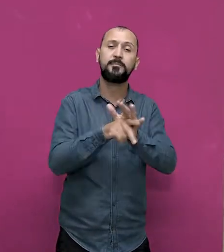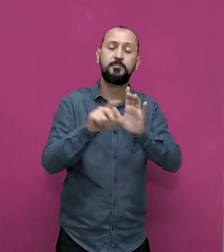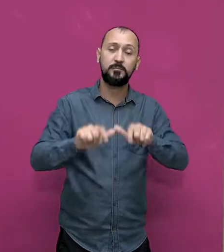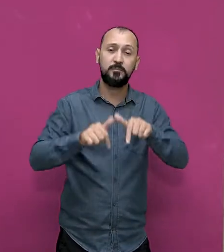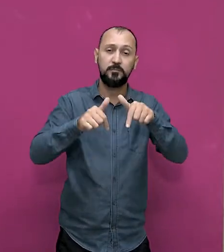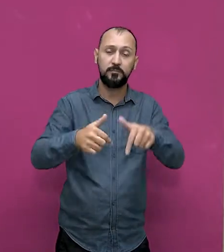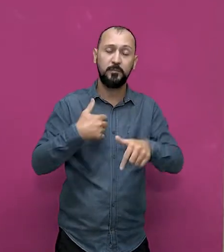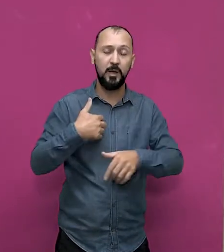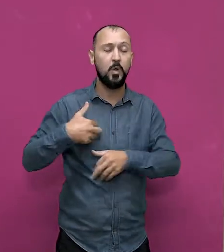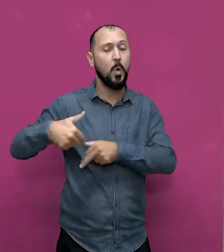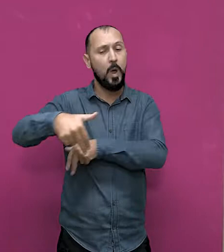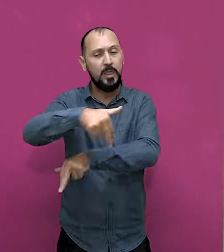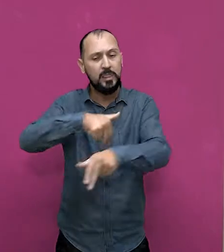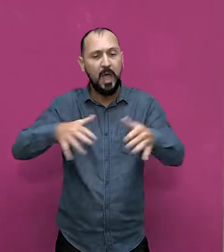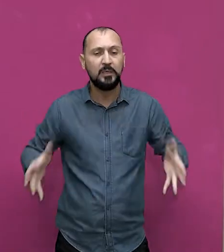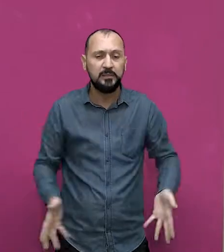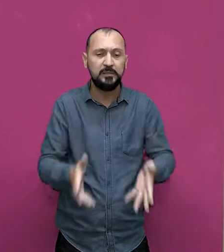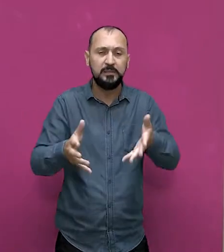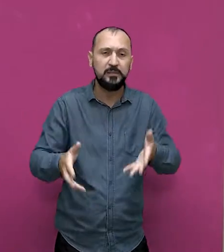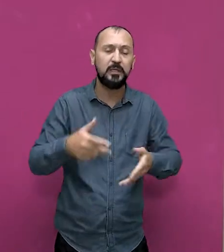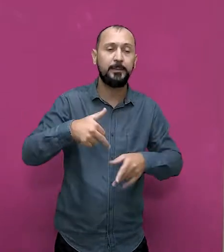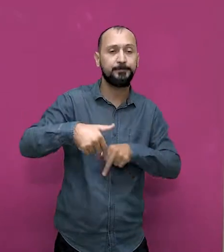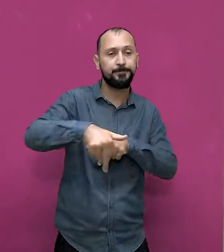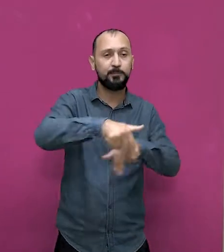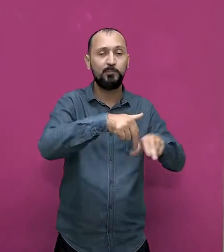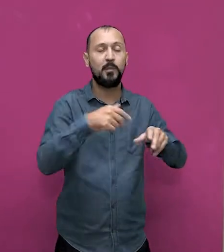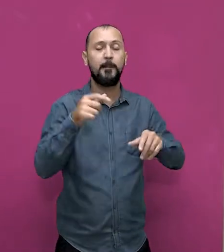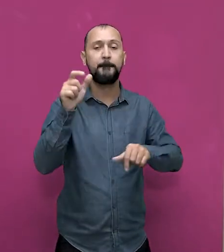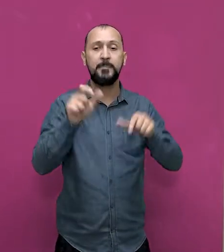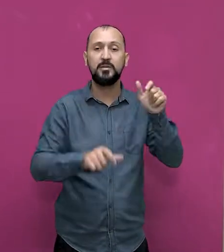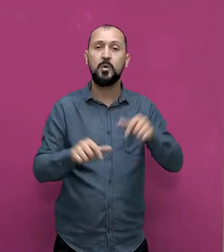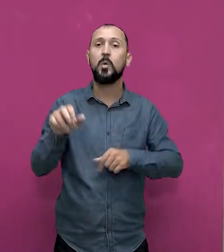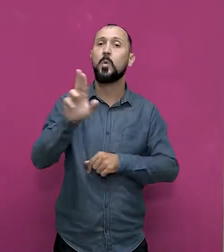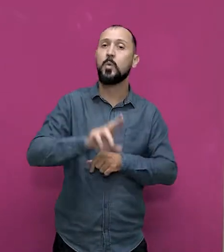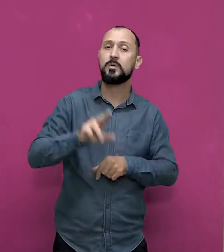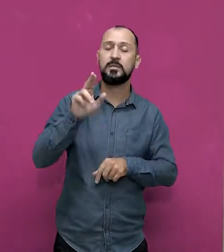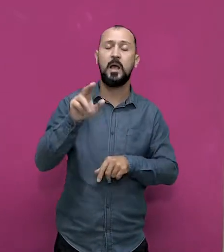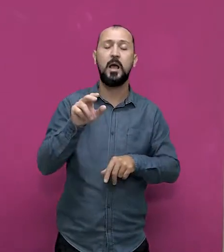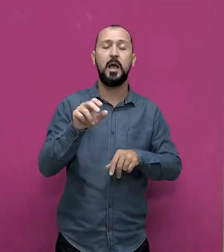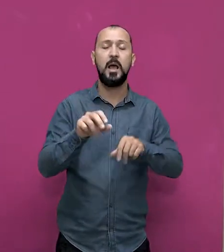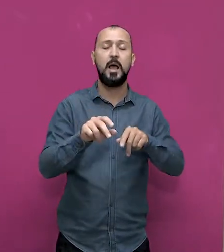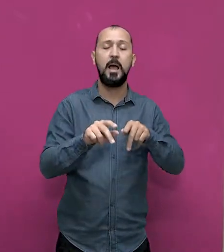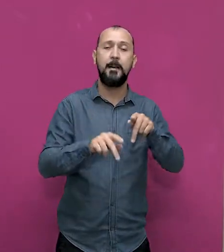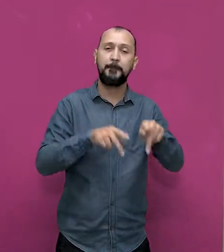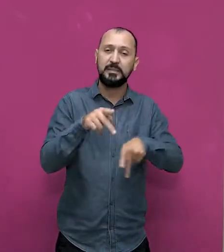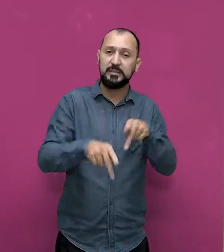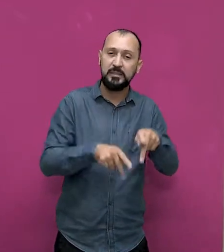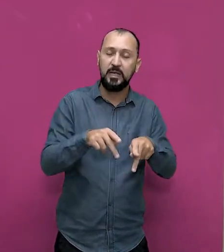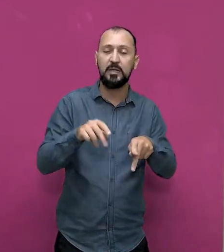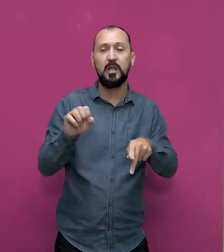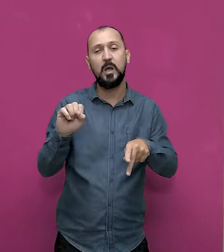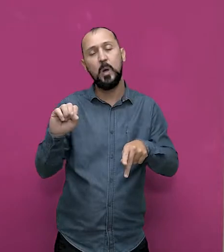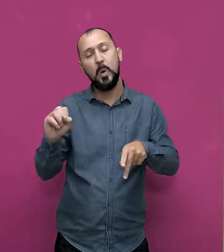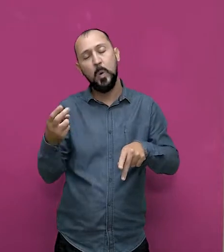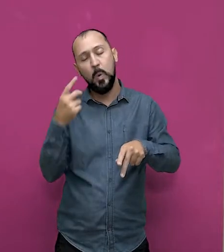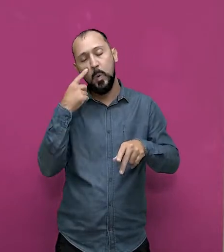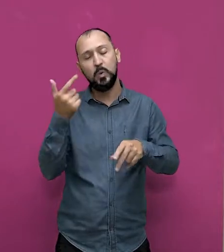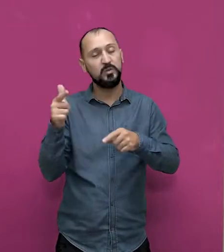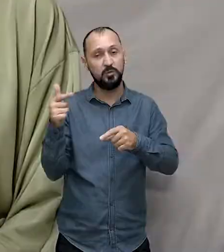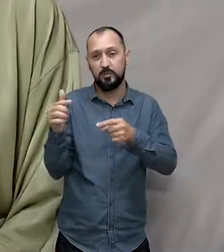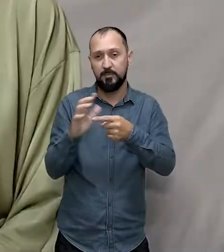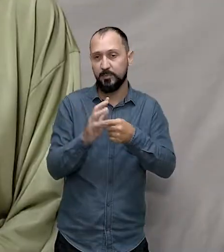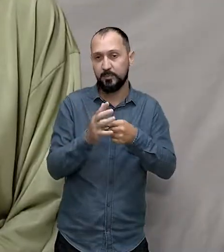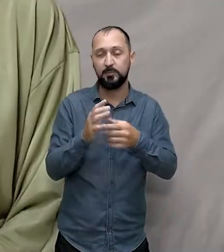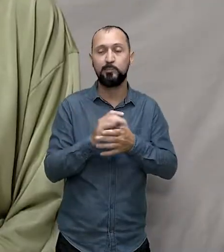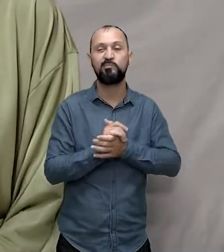ativa, para as pessoas andarem, caminharem, se locomoverem a pé, para as pessoas usarem a bicicleta ou outros meios não motorizados,